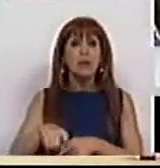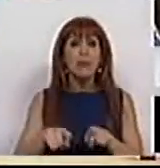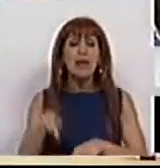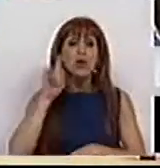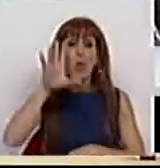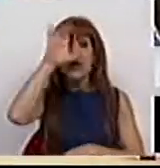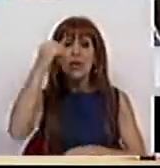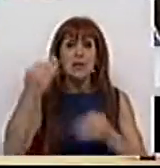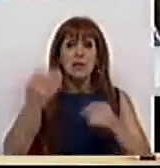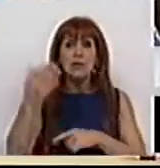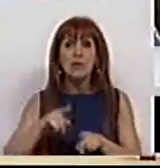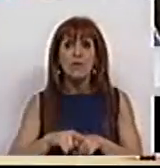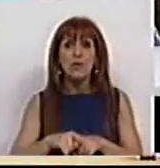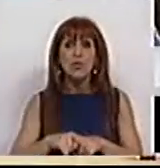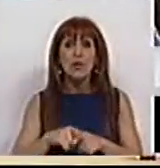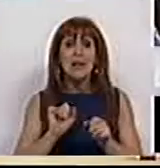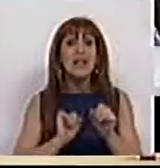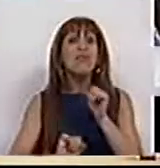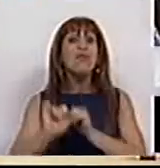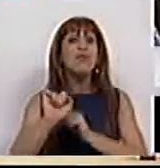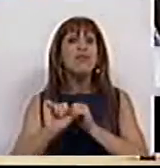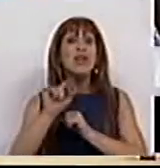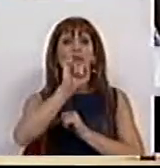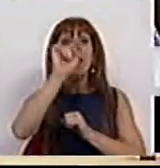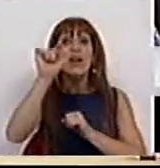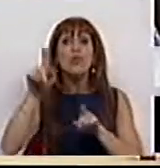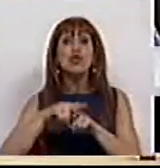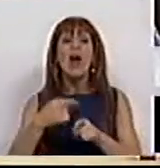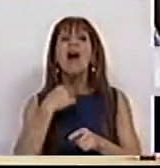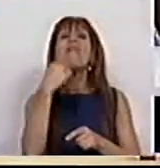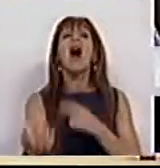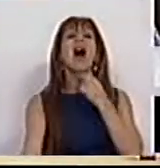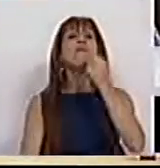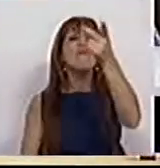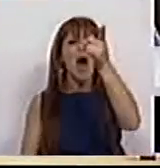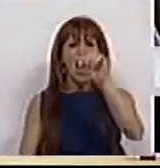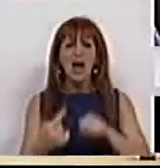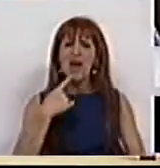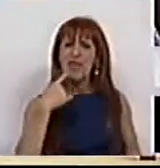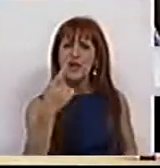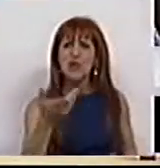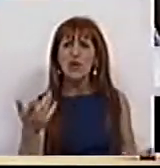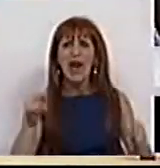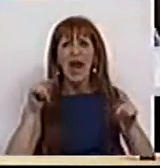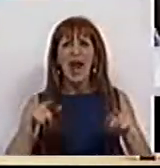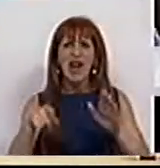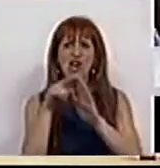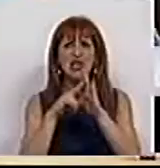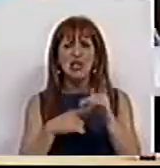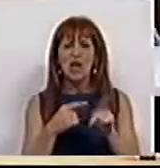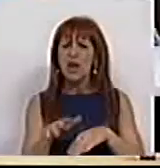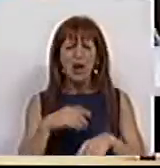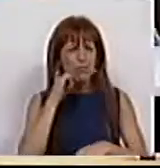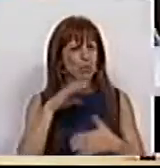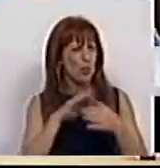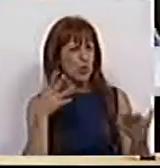inclusivamente, Sra. Ministra da Justiça, dos seus, daqueles que já levantaram a voz a dizer: esta lista não